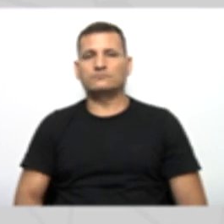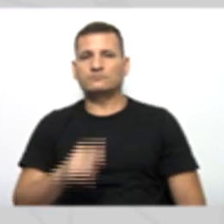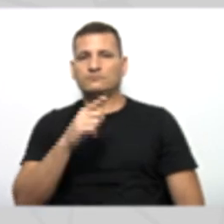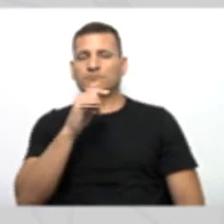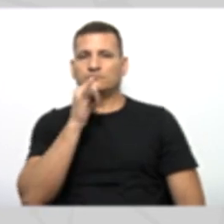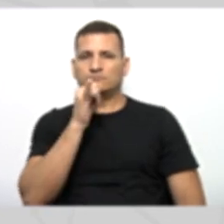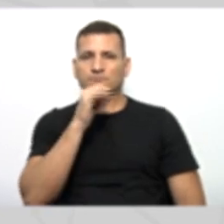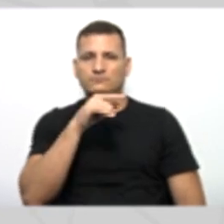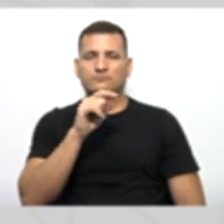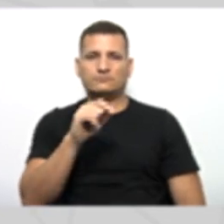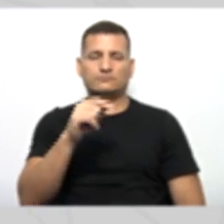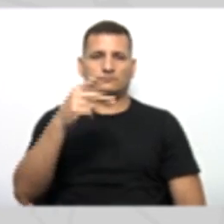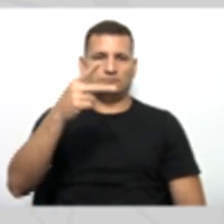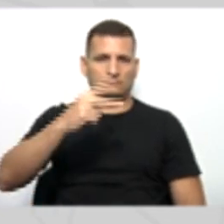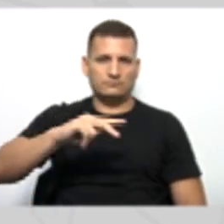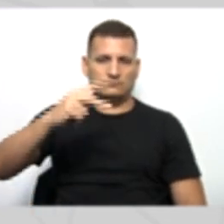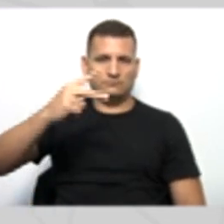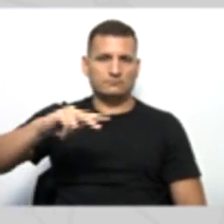sim, de